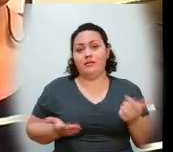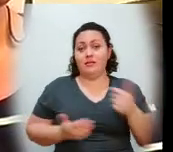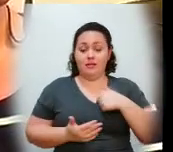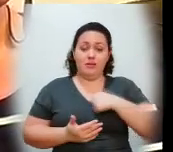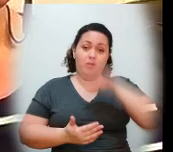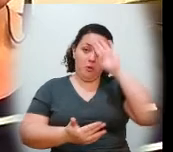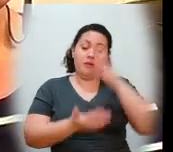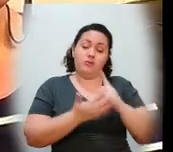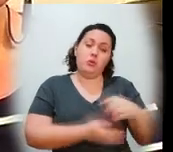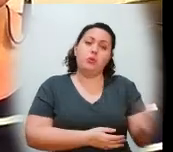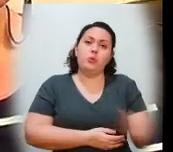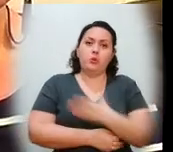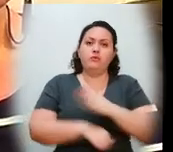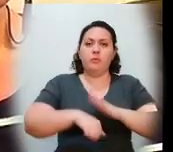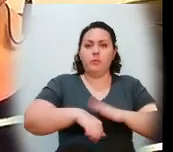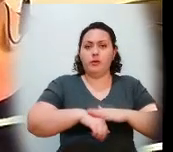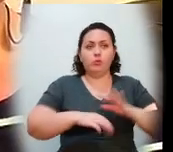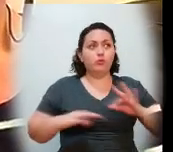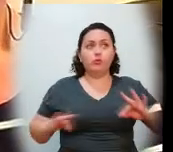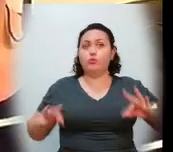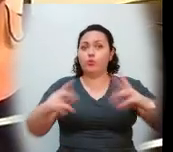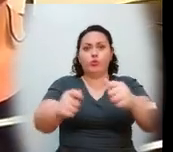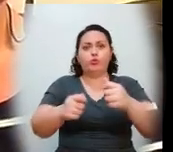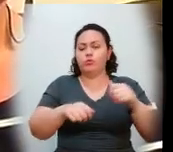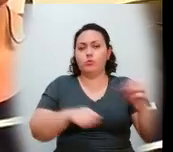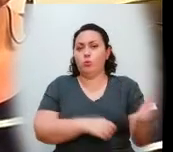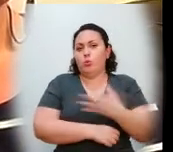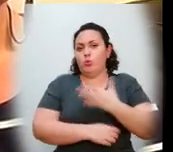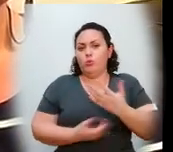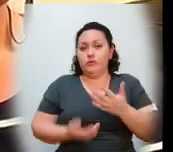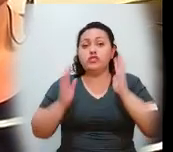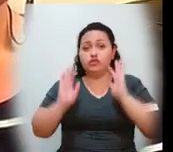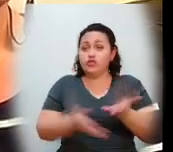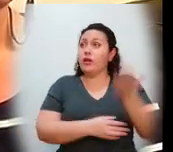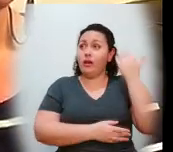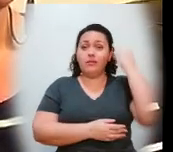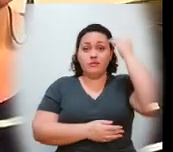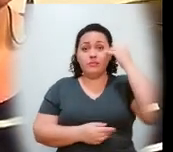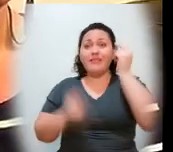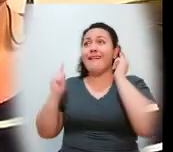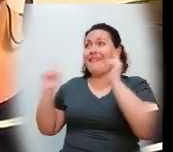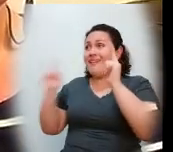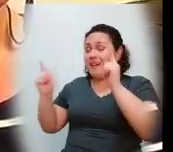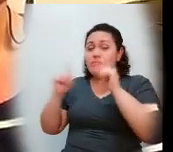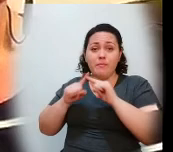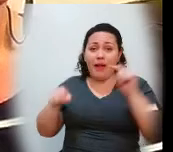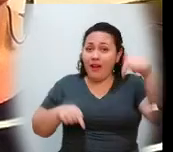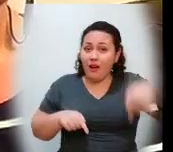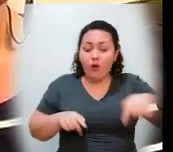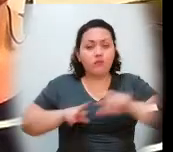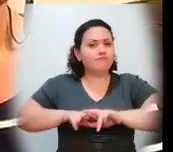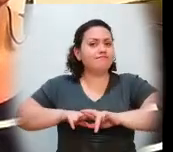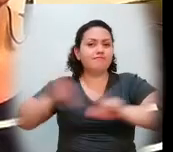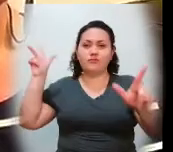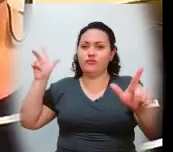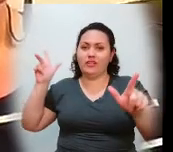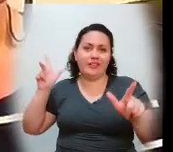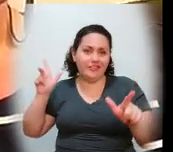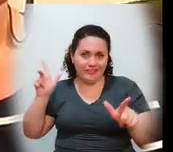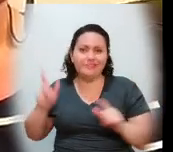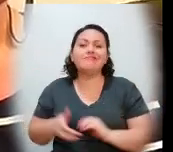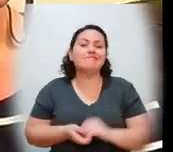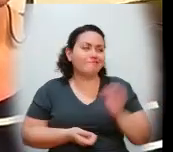situação nova para todo mundo, mesmo para quem já vivenciou greves, né? Porque é diferente.